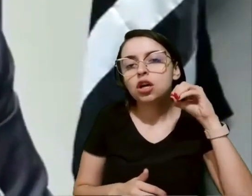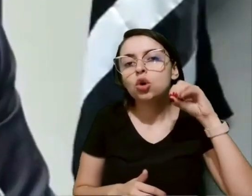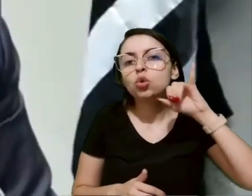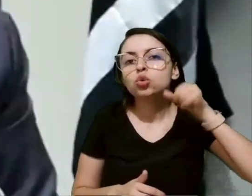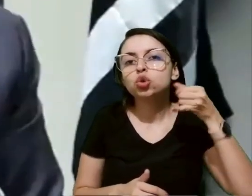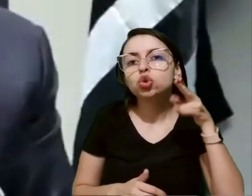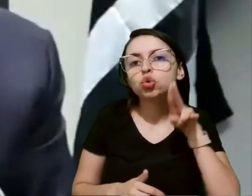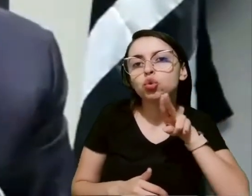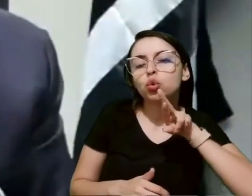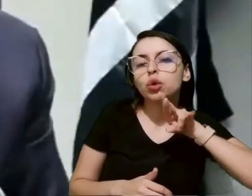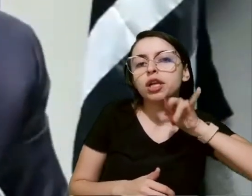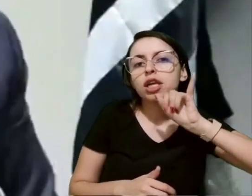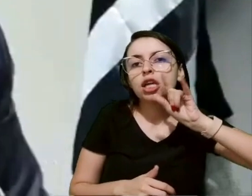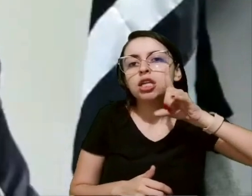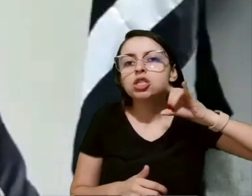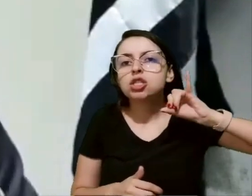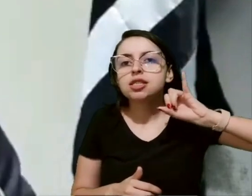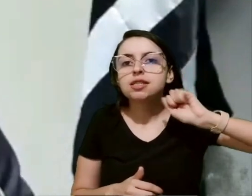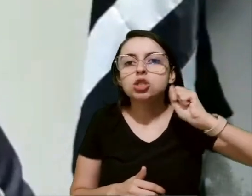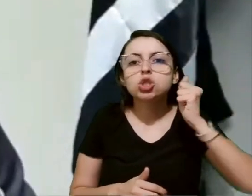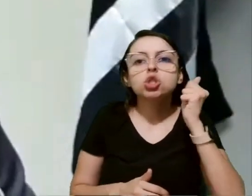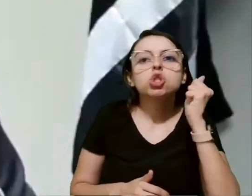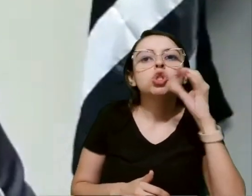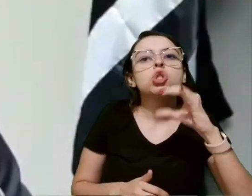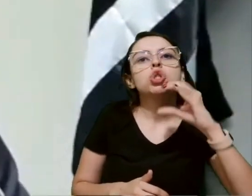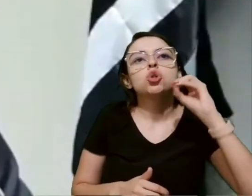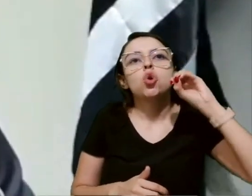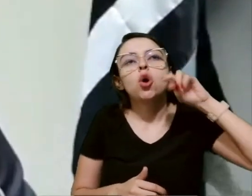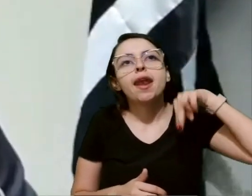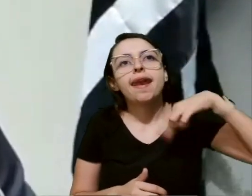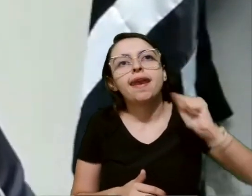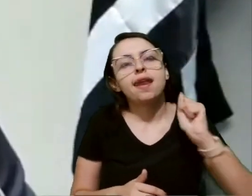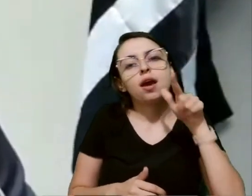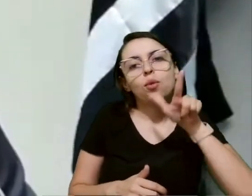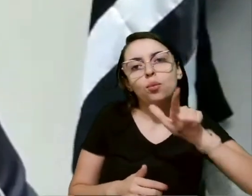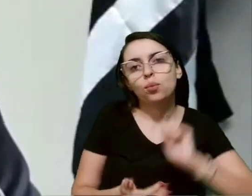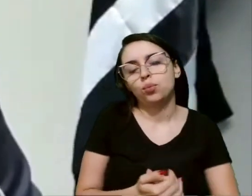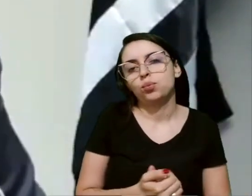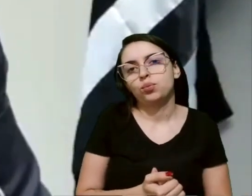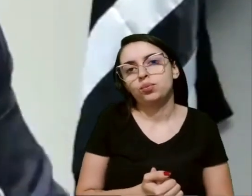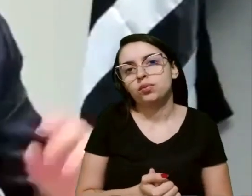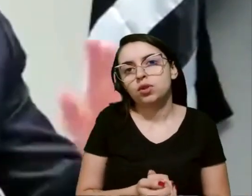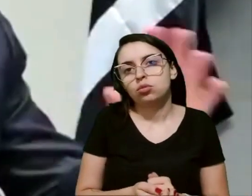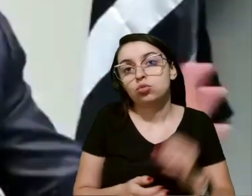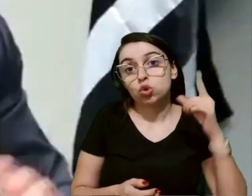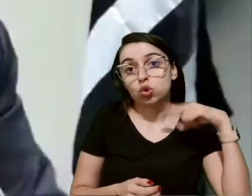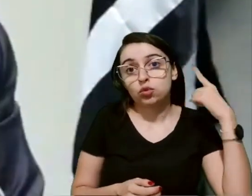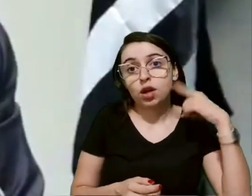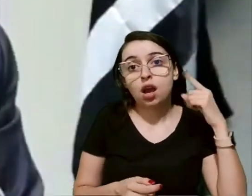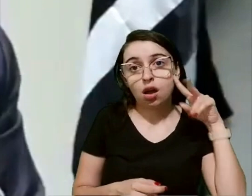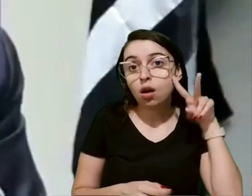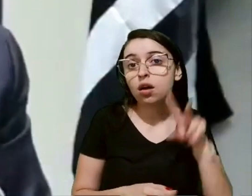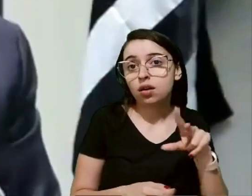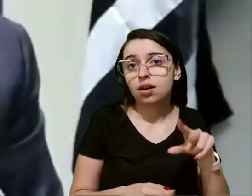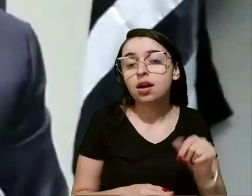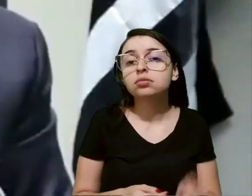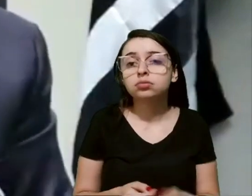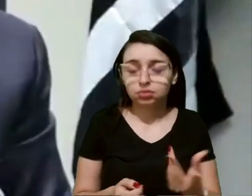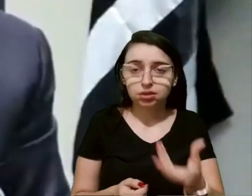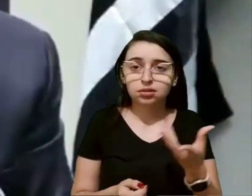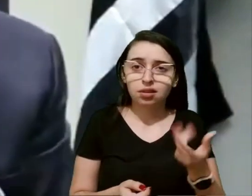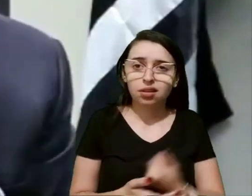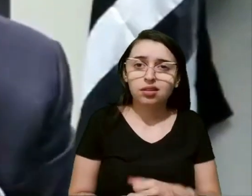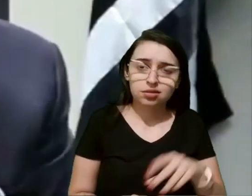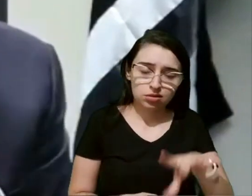jurisdicional. Quando você cria uma unidade judiciária muito eficiente, ela atrai mais casos. Então, os advogados, as partes olham e falam, agora dá para